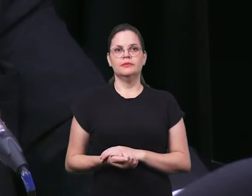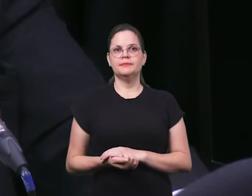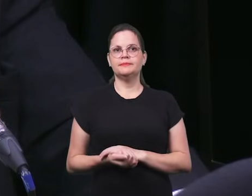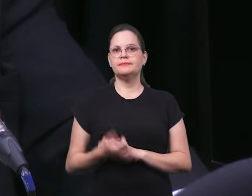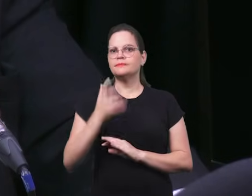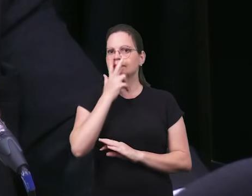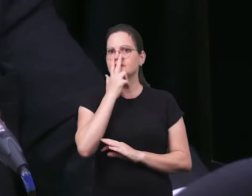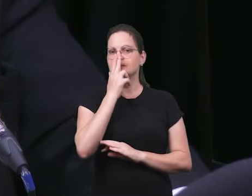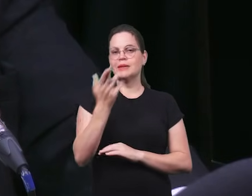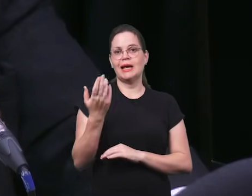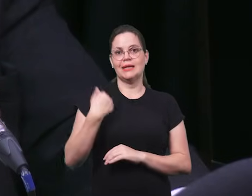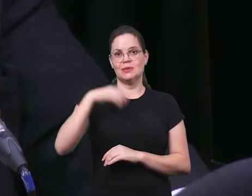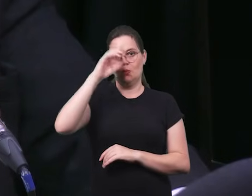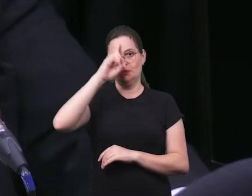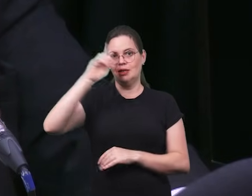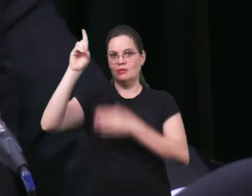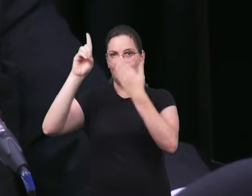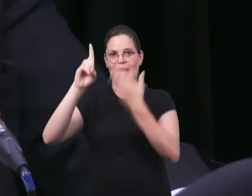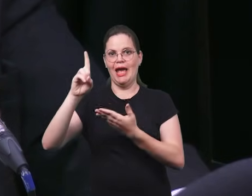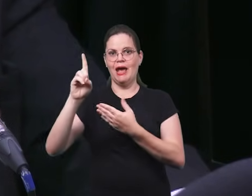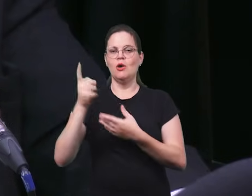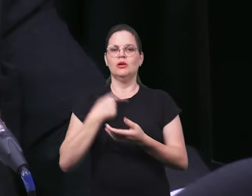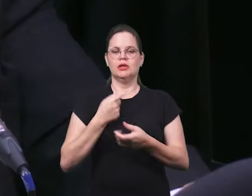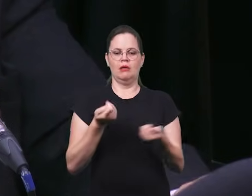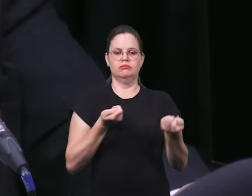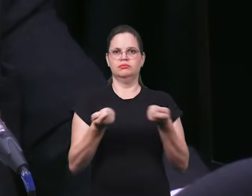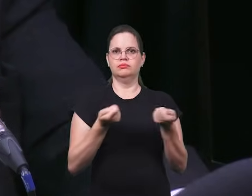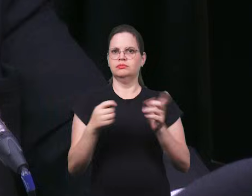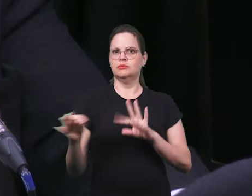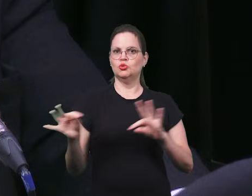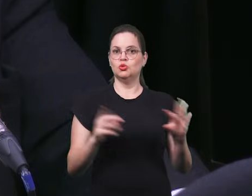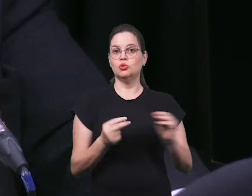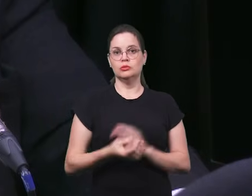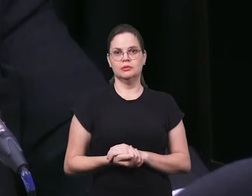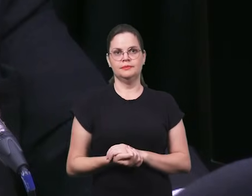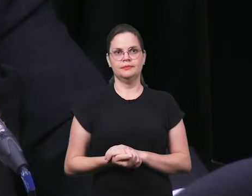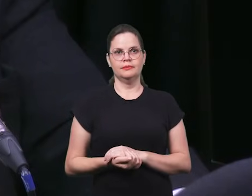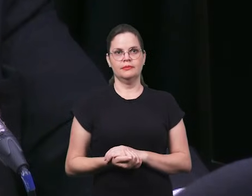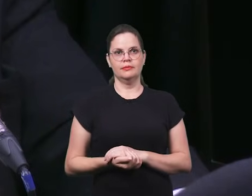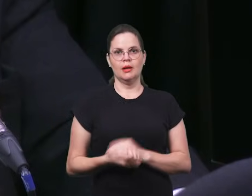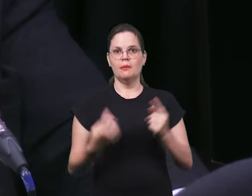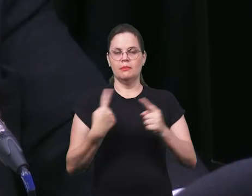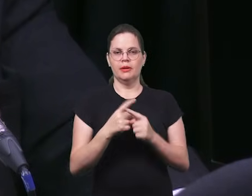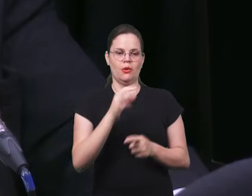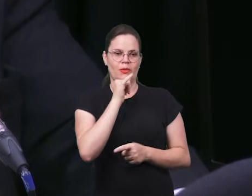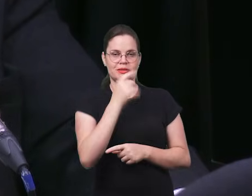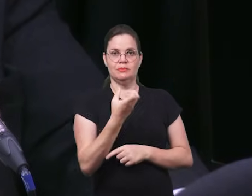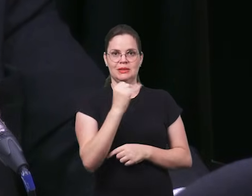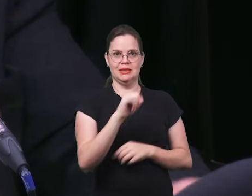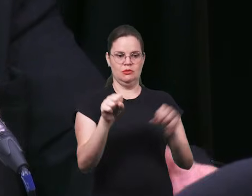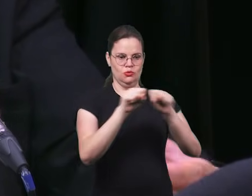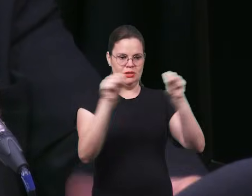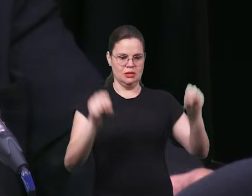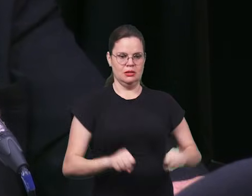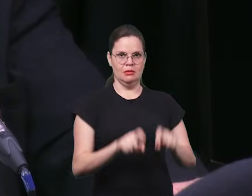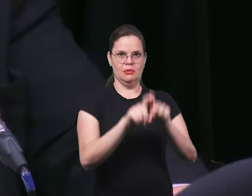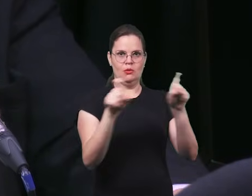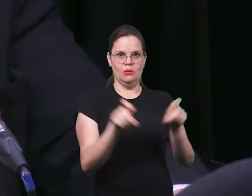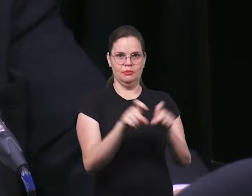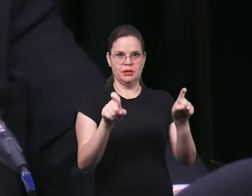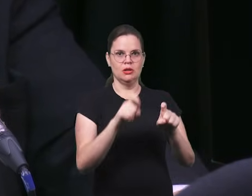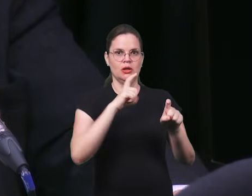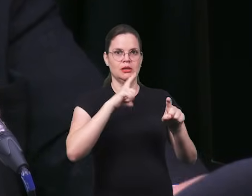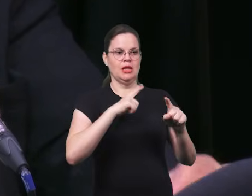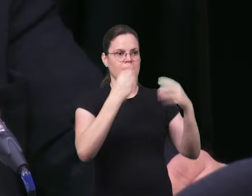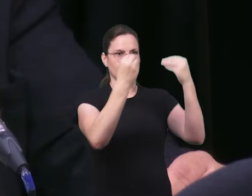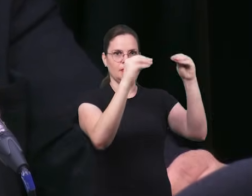o gestor do código-fonte. Que ele pode mudar, assim como ele ordenou todas as coisas, ele pode mudar tudo aquilo que existe.